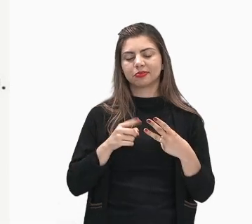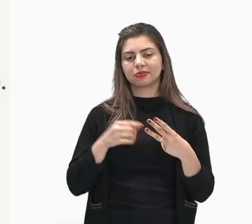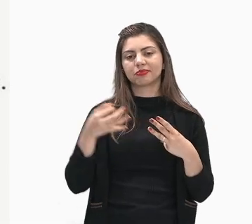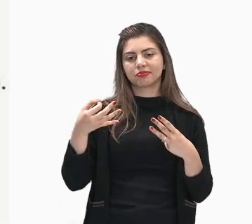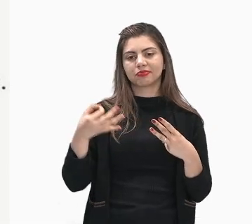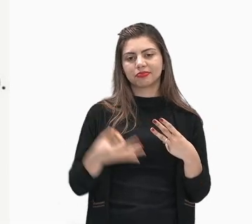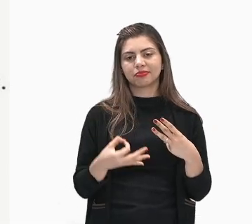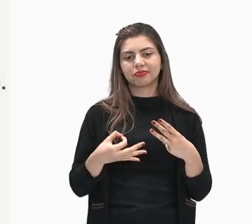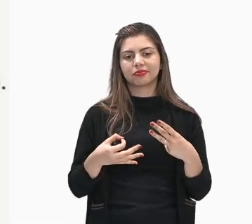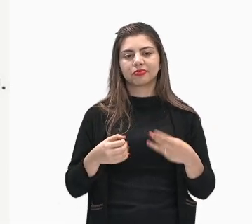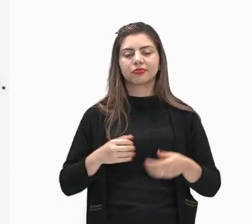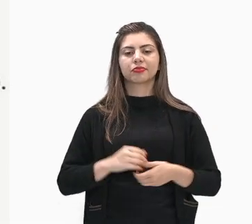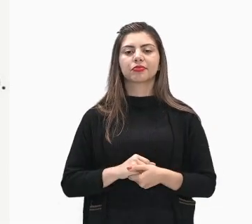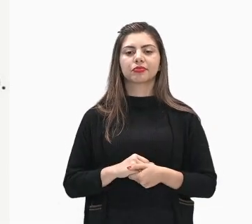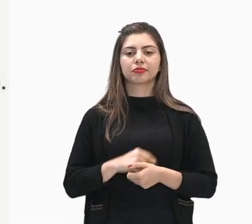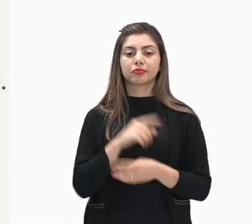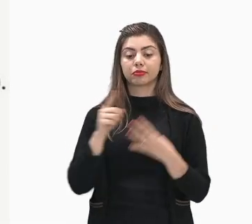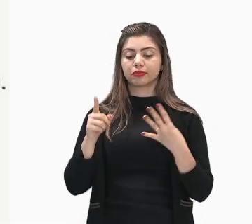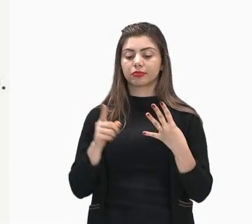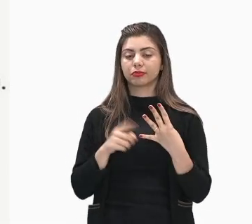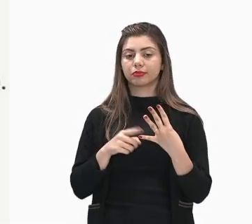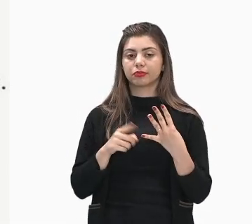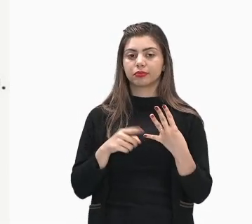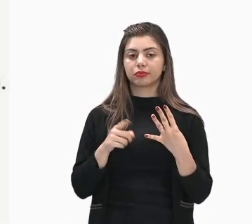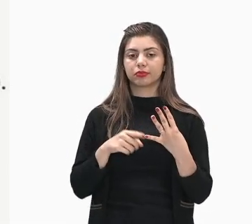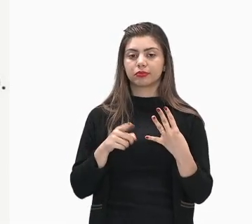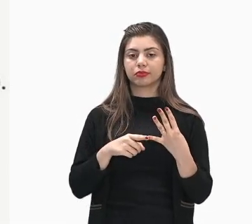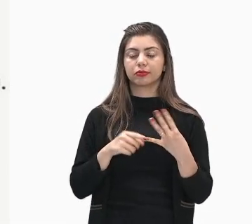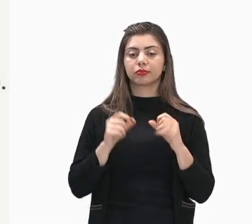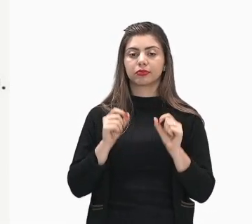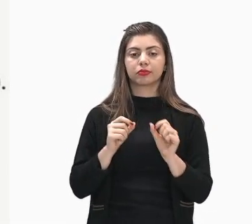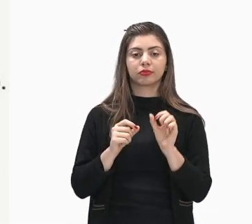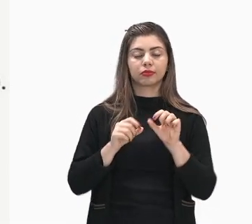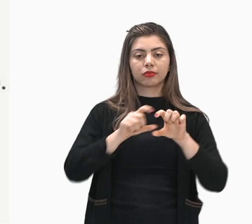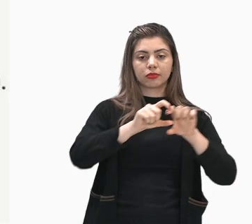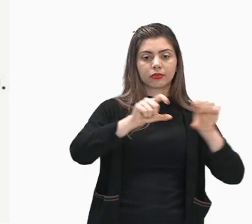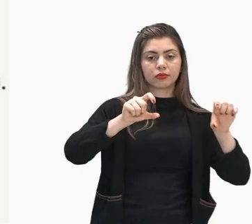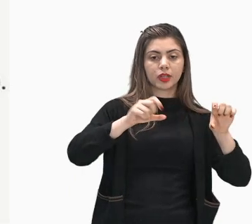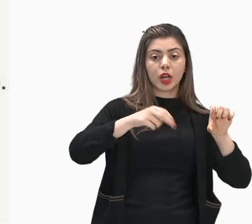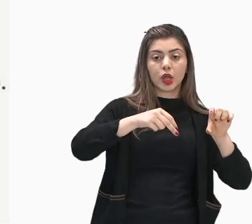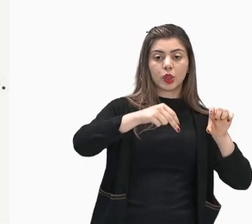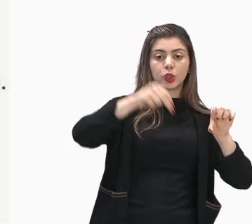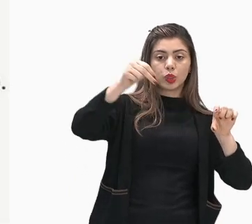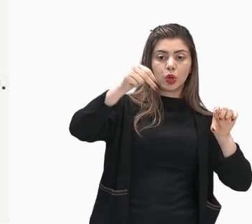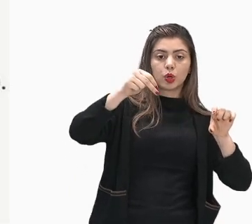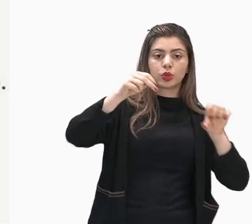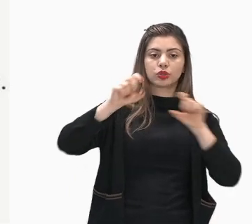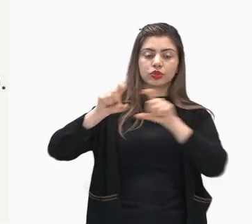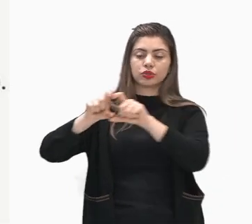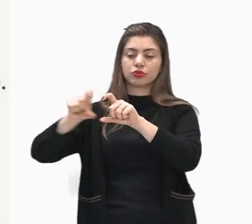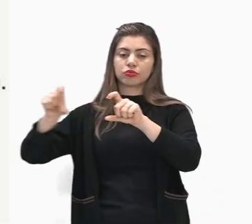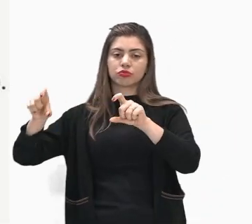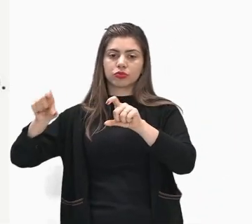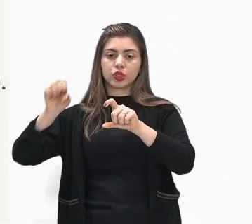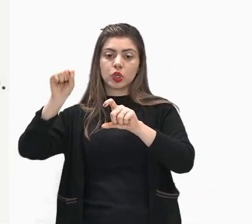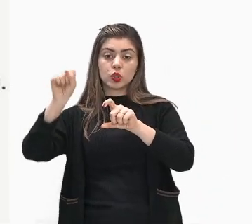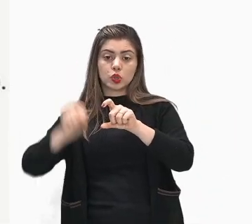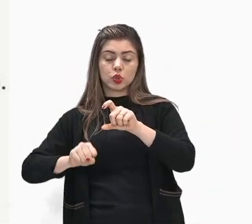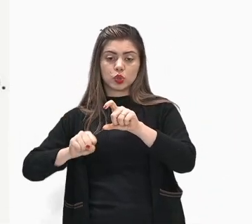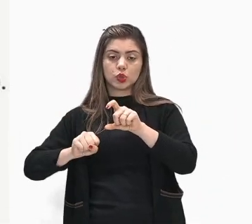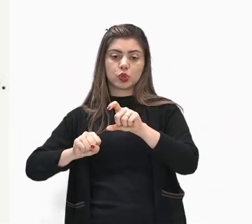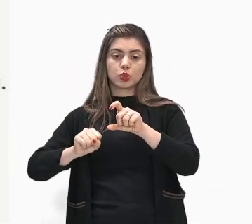Afirmação número 4. Ao aproximarmos o polo norte de um ímã do polo sul de outro